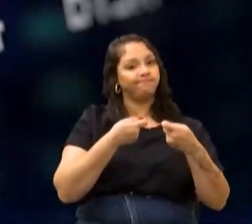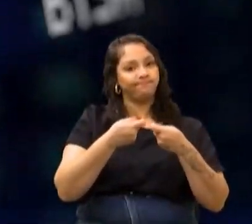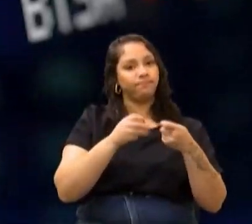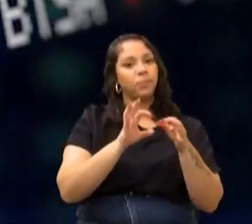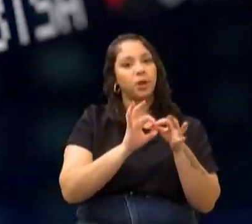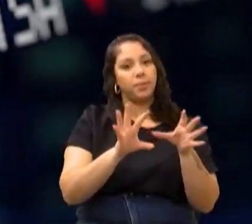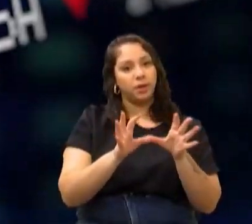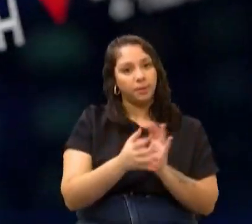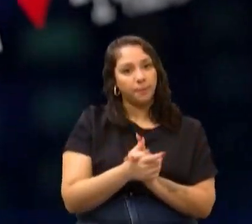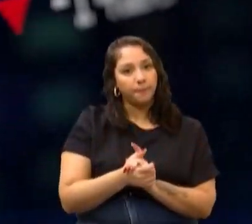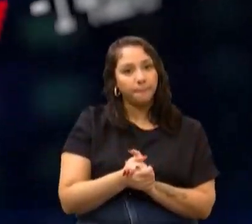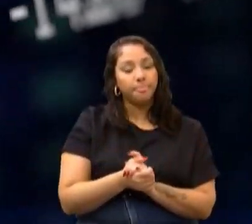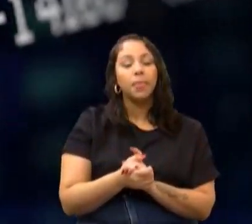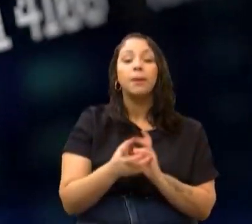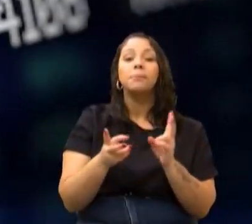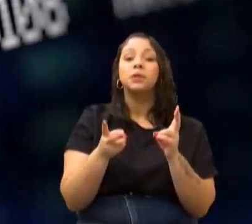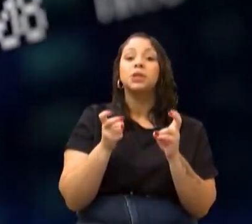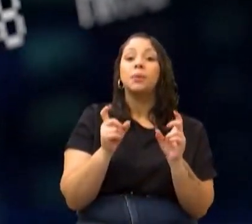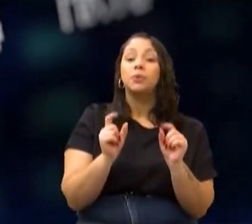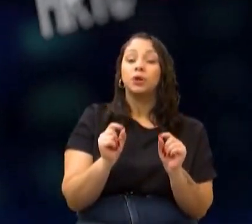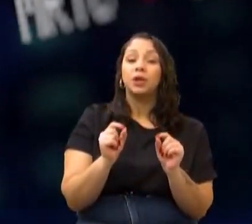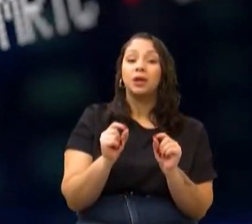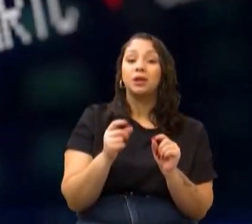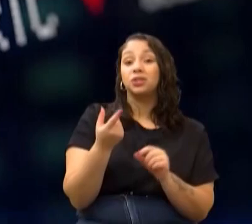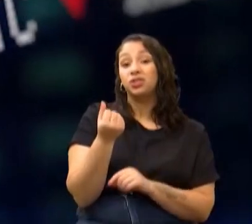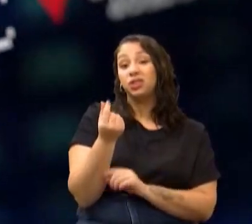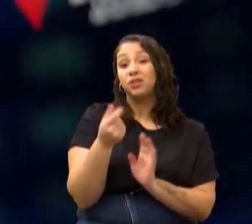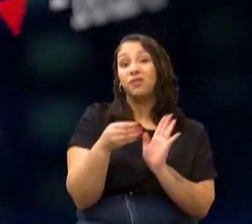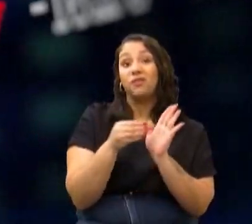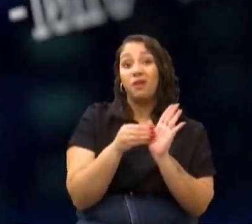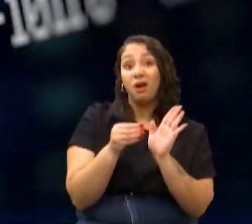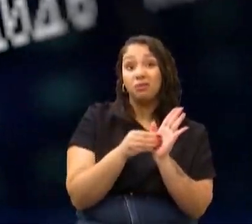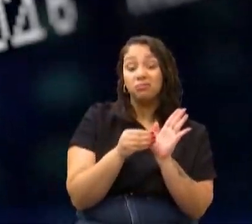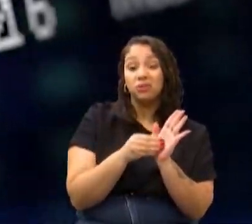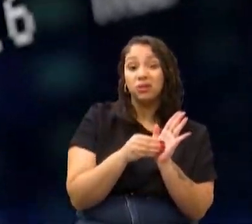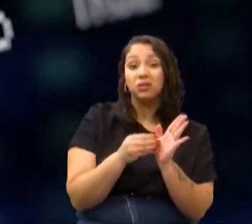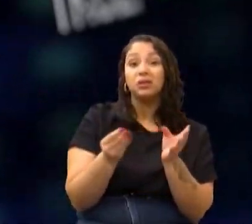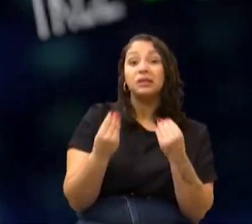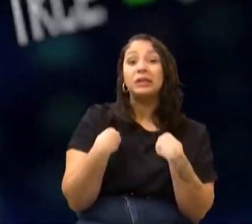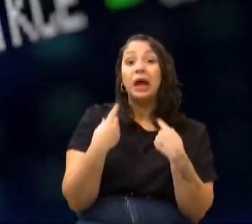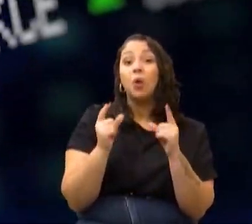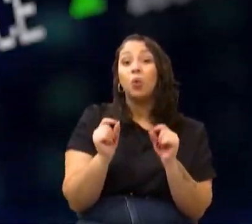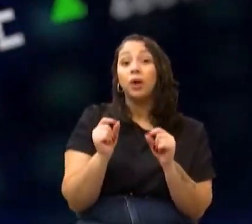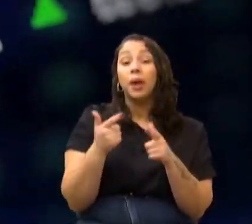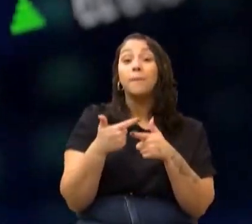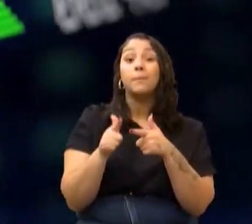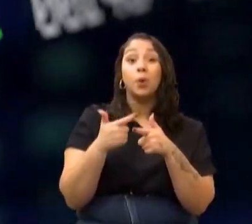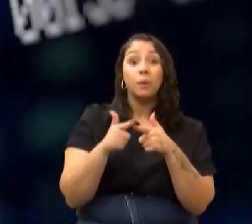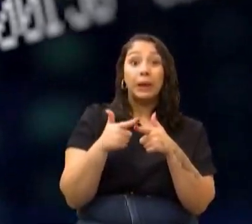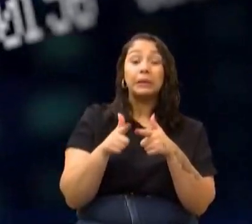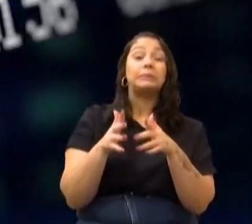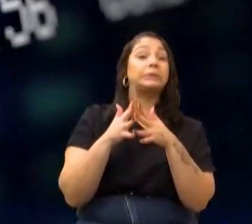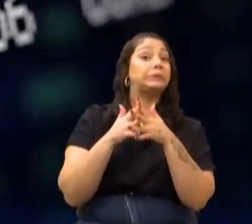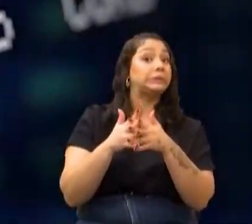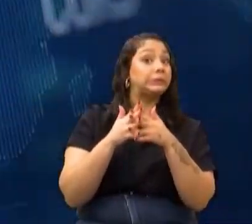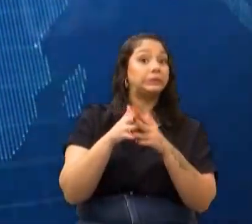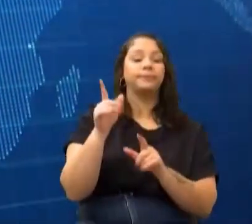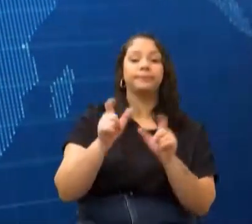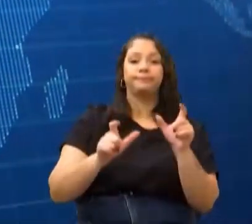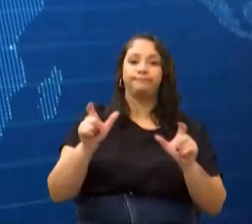a lidar com isso. Então, a gente percebe que a falta do dinheiro traz